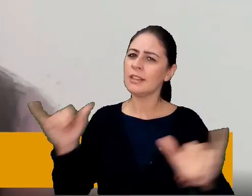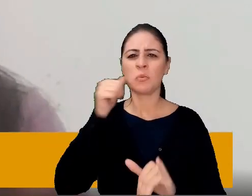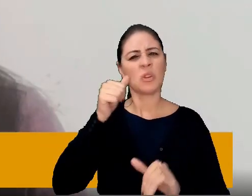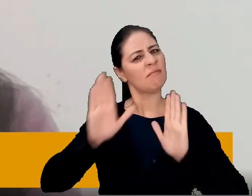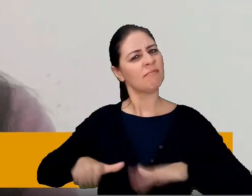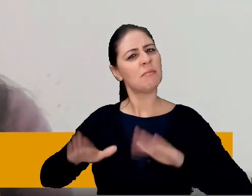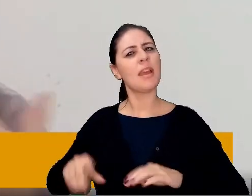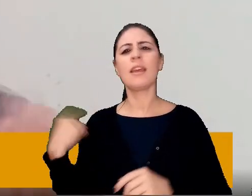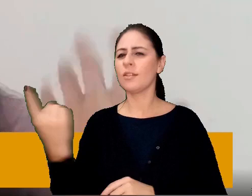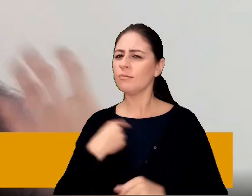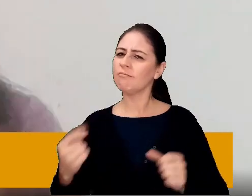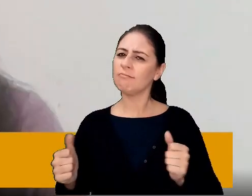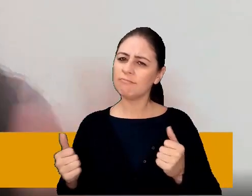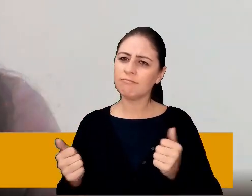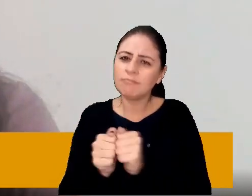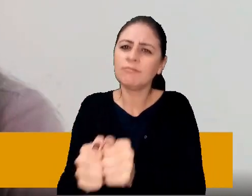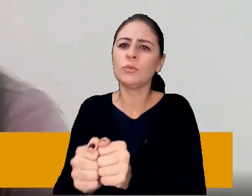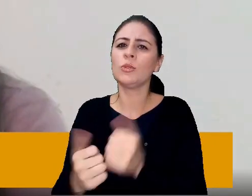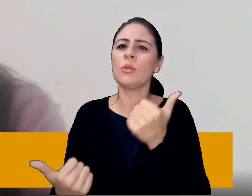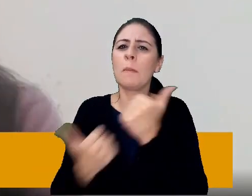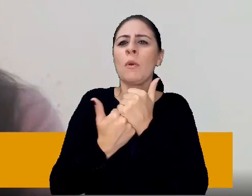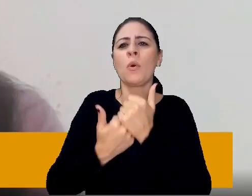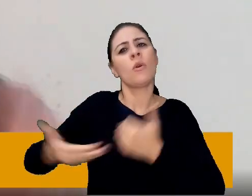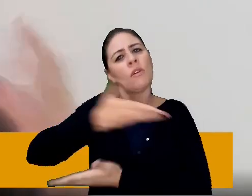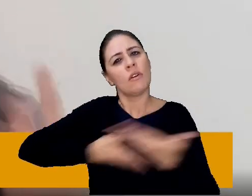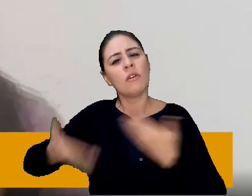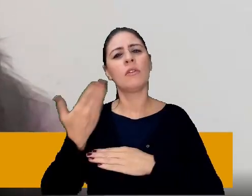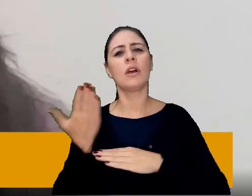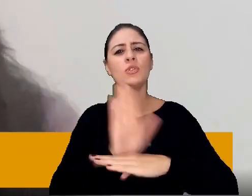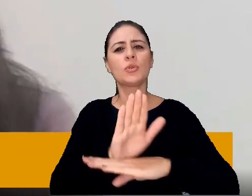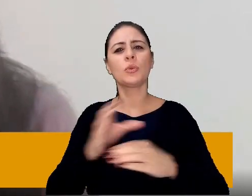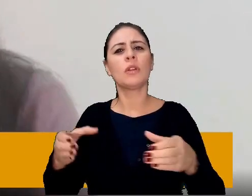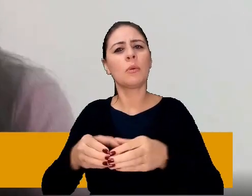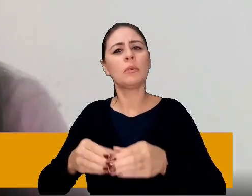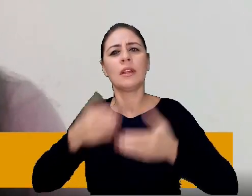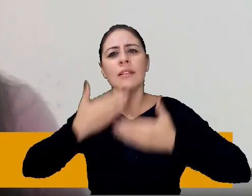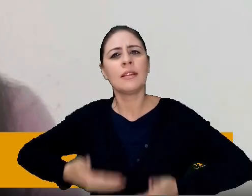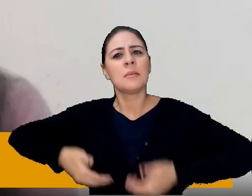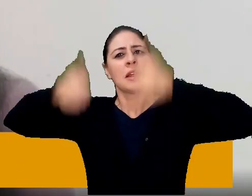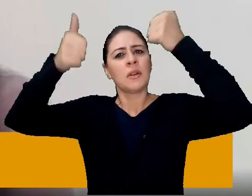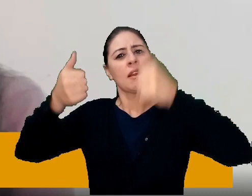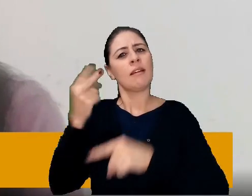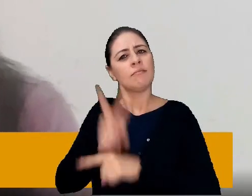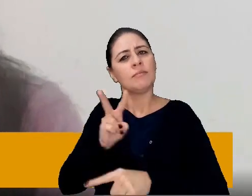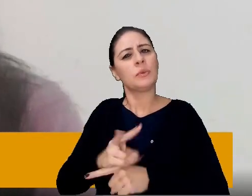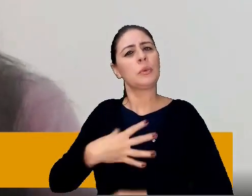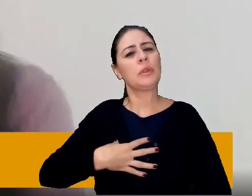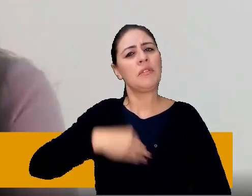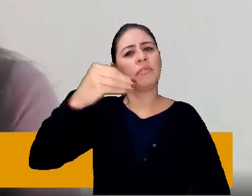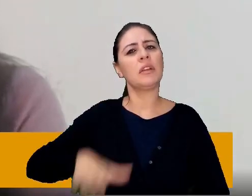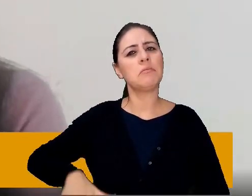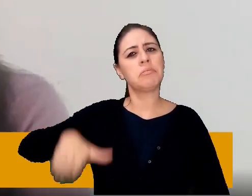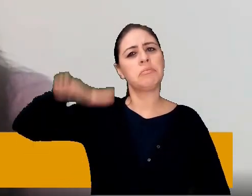vezes a gente tem alguma rivalidade, vamos deixar essa rivalidade de lado e vamos se unir para um bem maior, para a gente ajudar a nossa